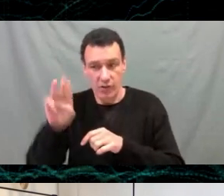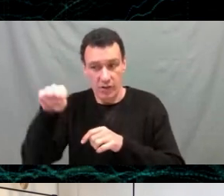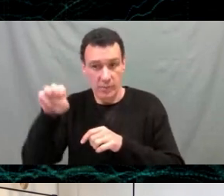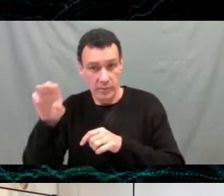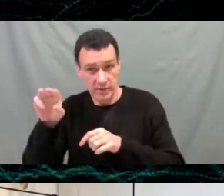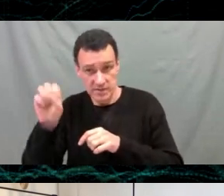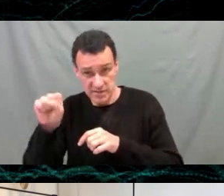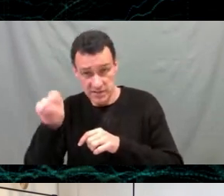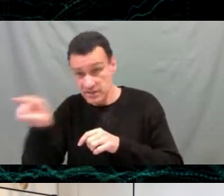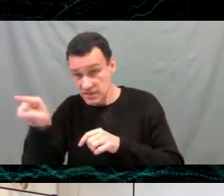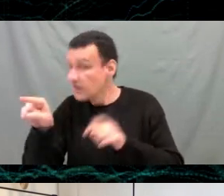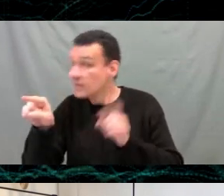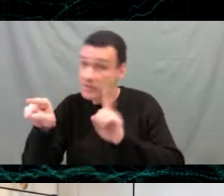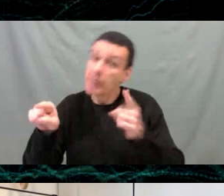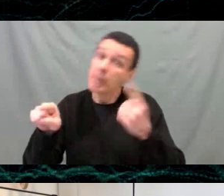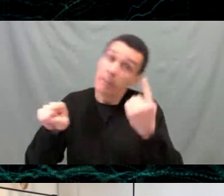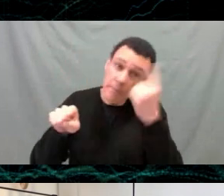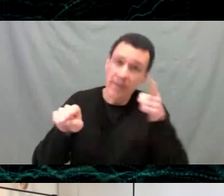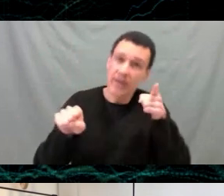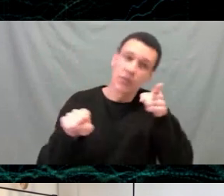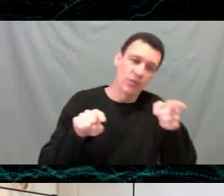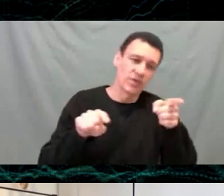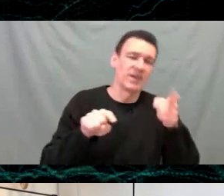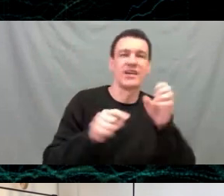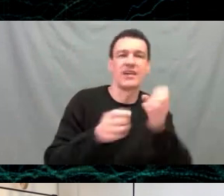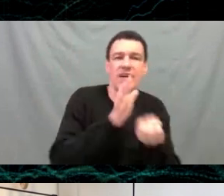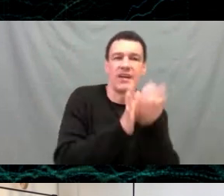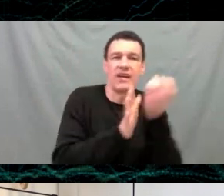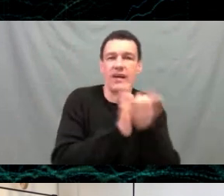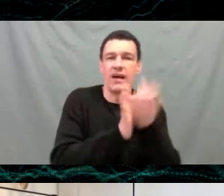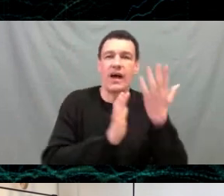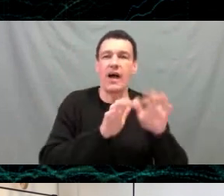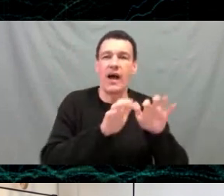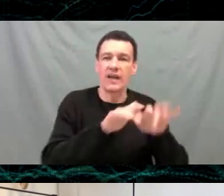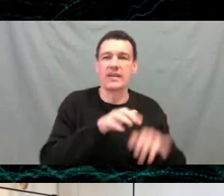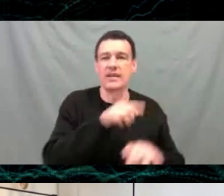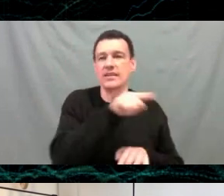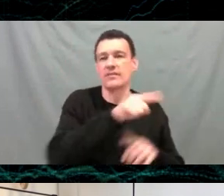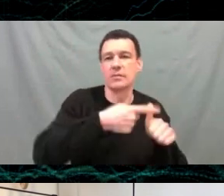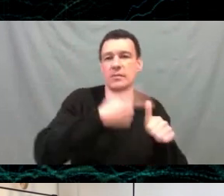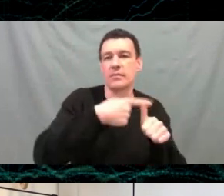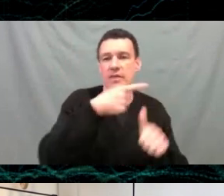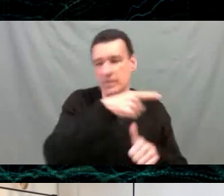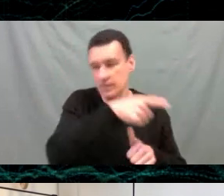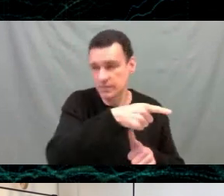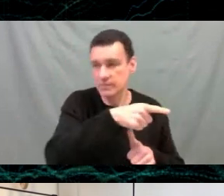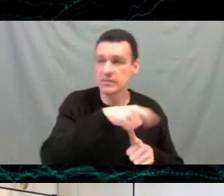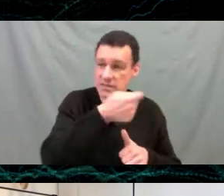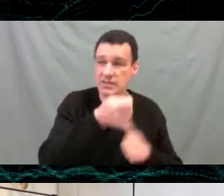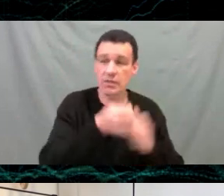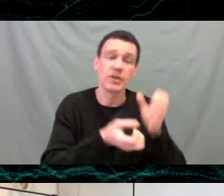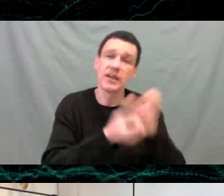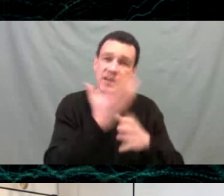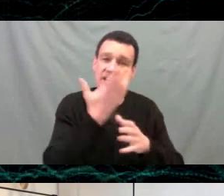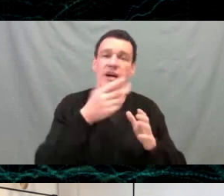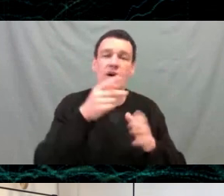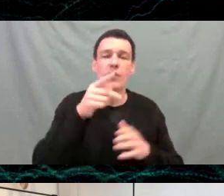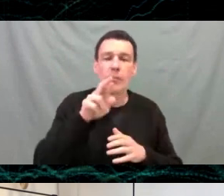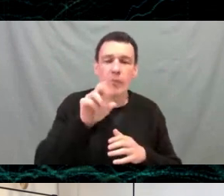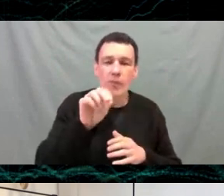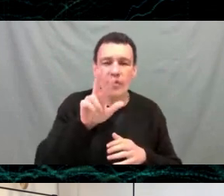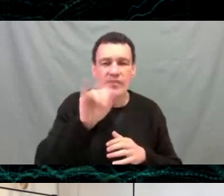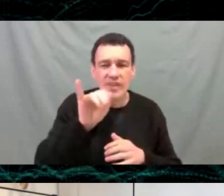para mim. E no nosso caso aqui, eu estou criando um provider automático. Isso é muito legal, porque eu